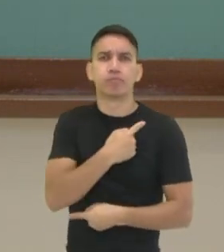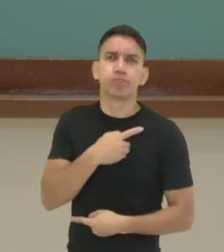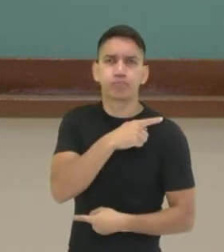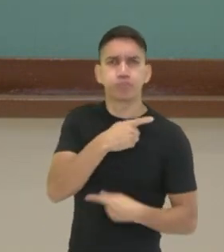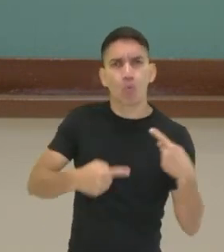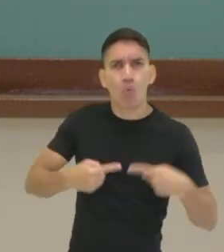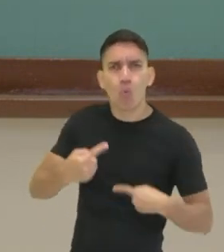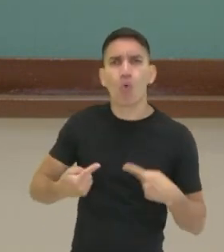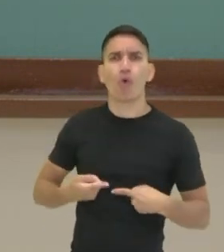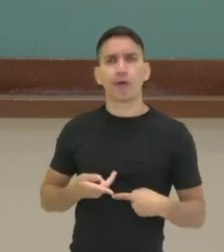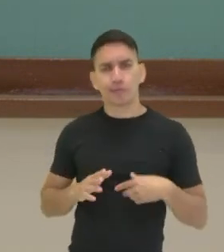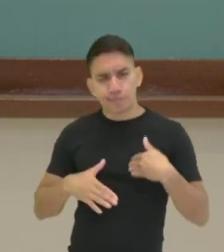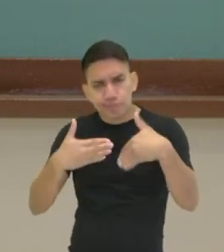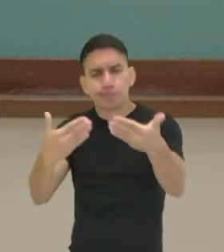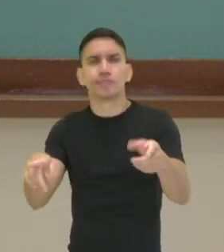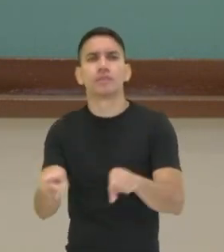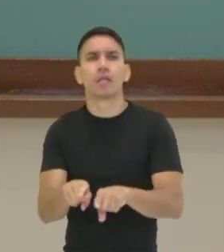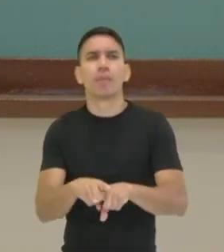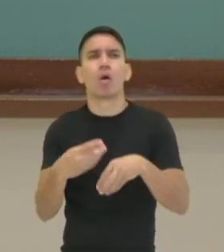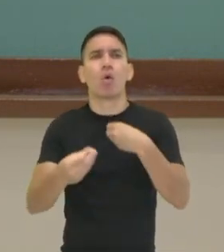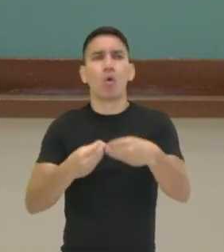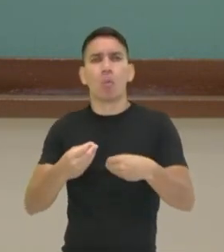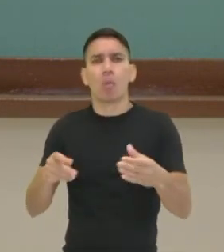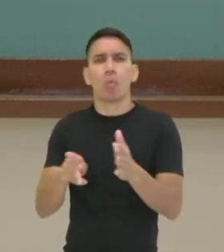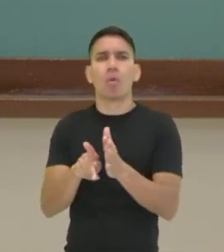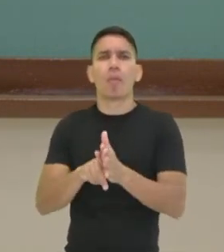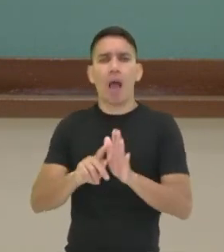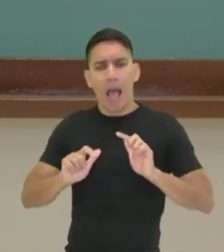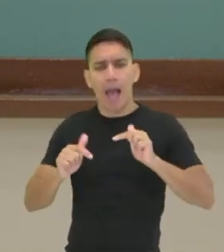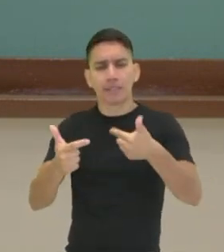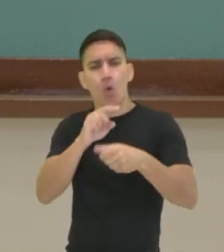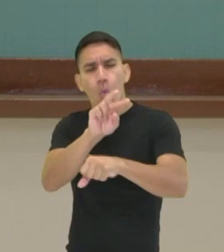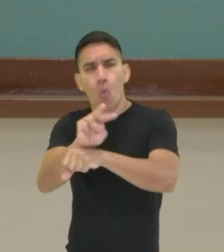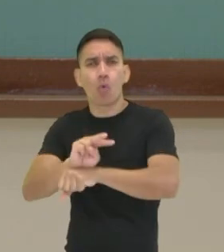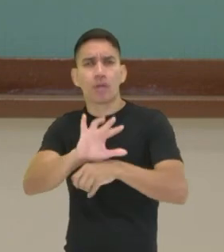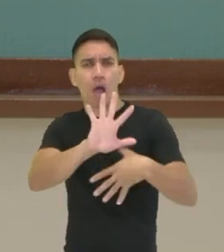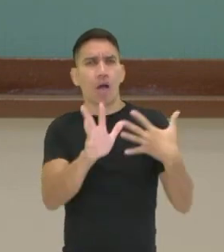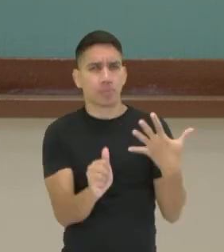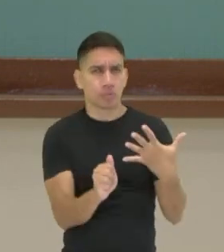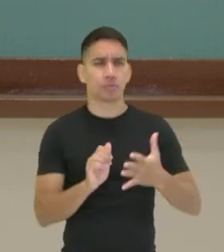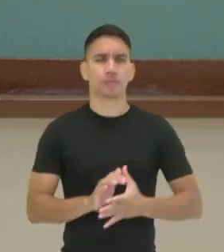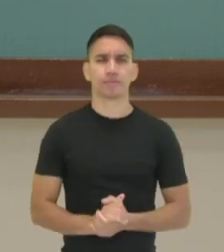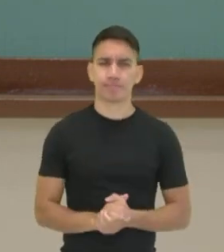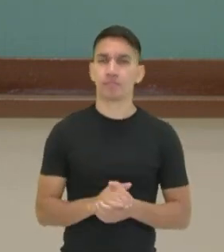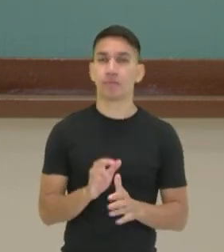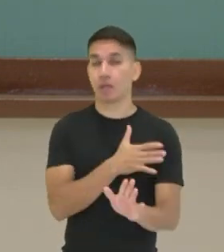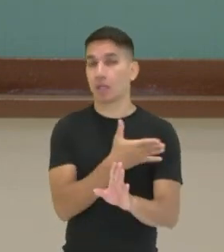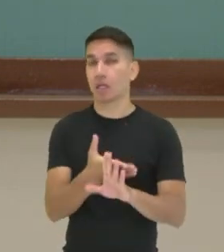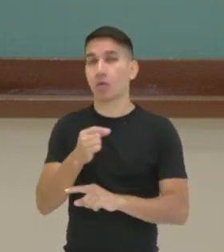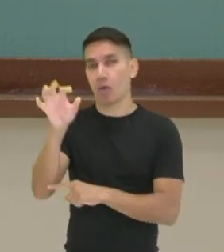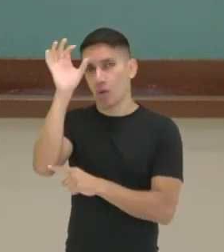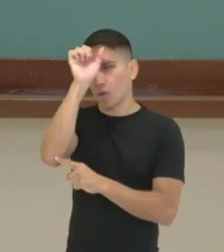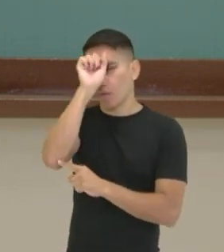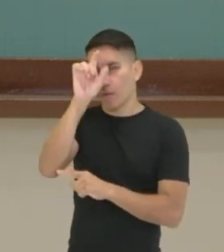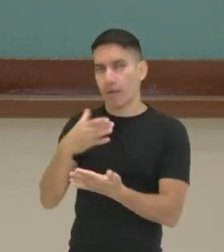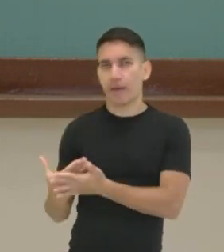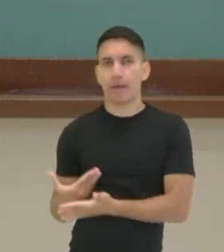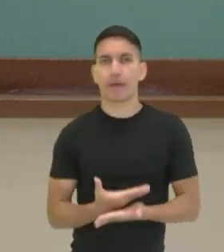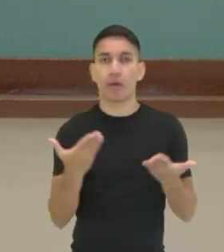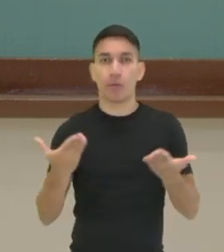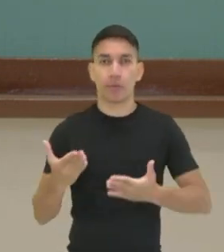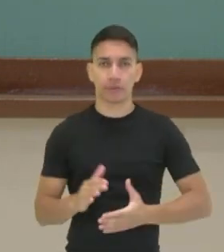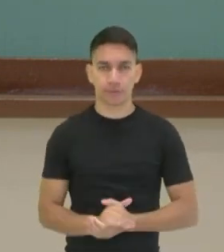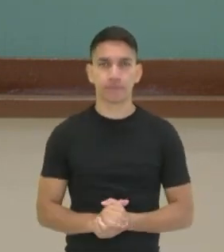para desenvolver esse tipo de ações na Amazônia. Então vamos retomar aqui, gente. O que estudamos nessa aula? A importância da água no